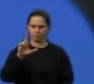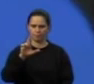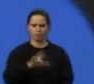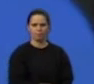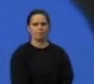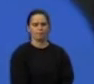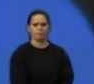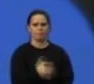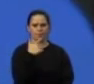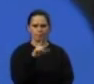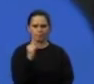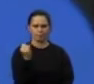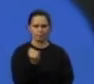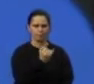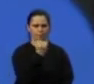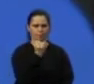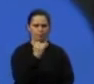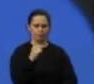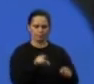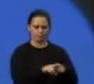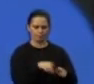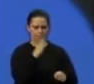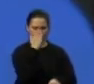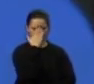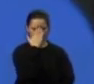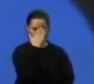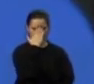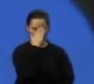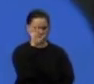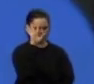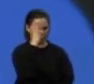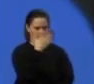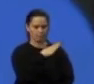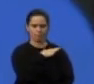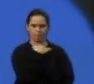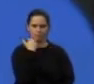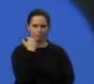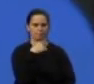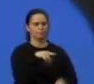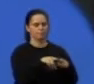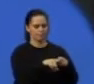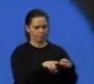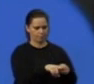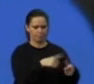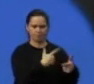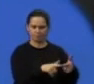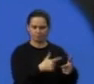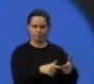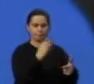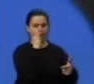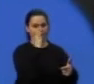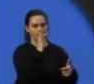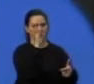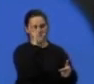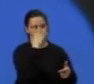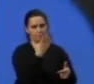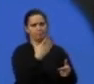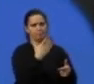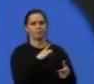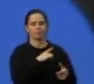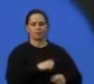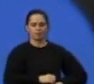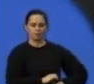Uma outra condição que é causa de mortalidade ou de sequelas é a ruptura de fígado,